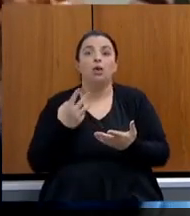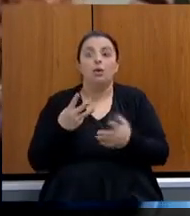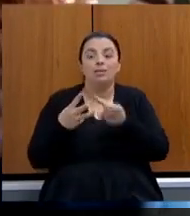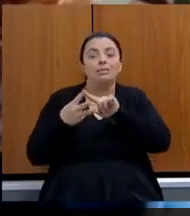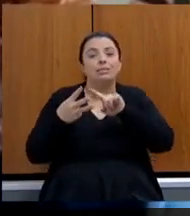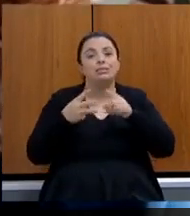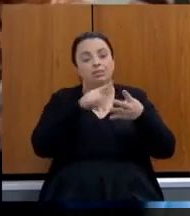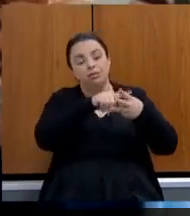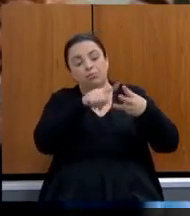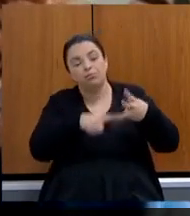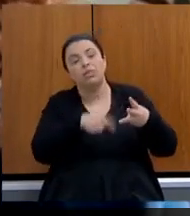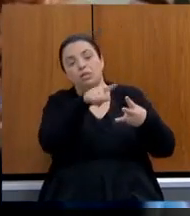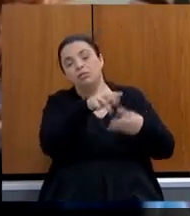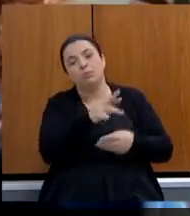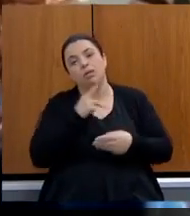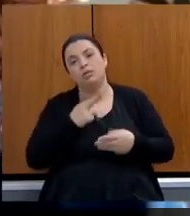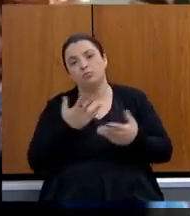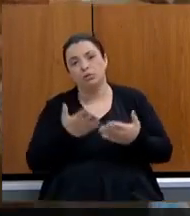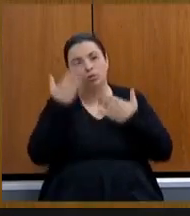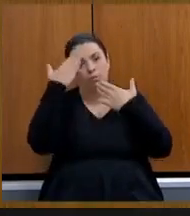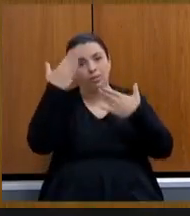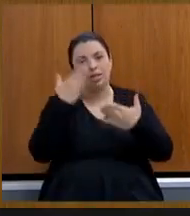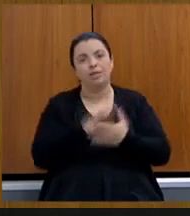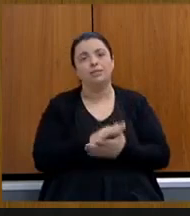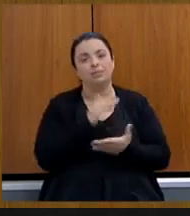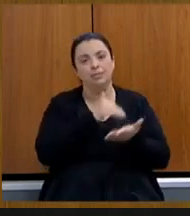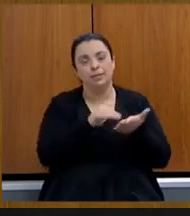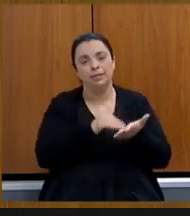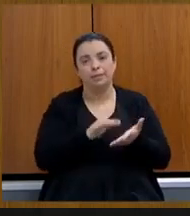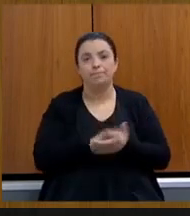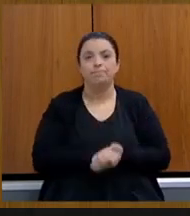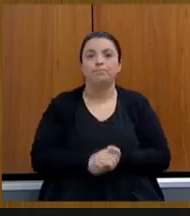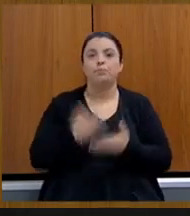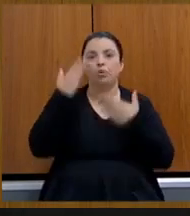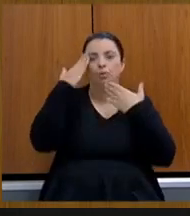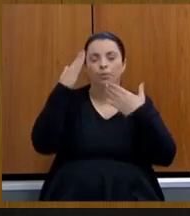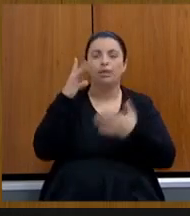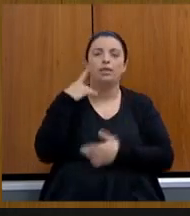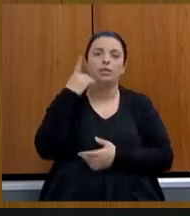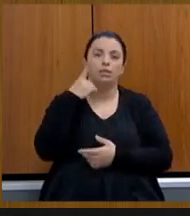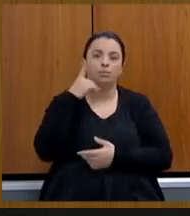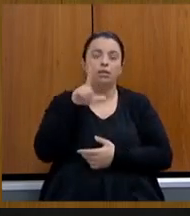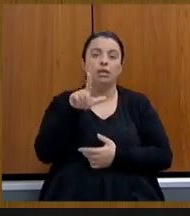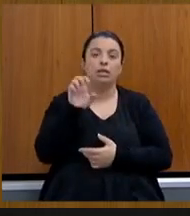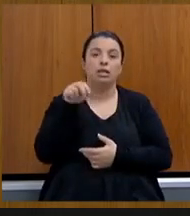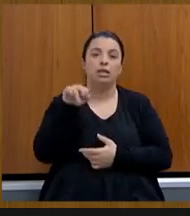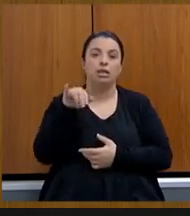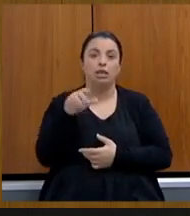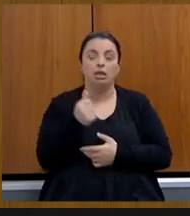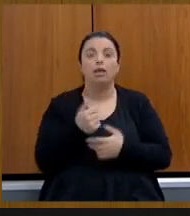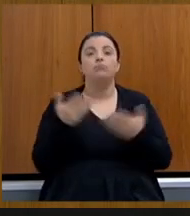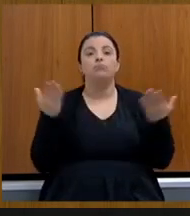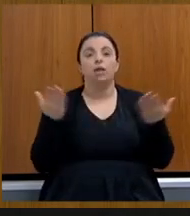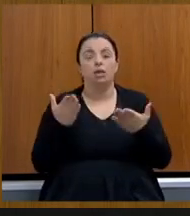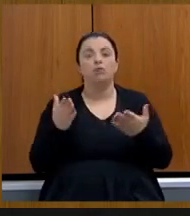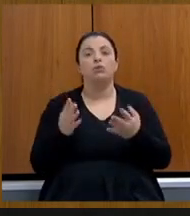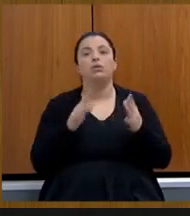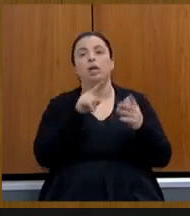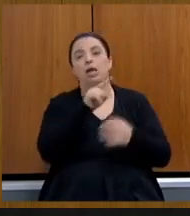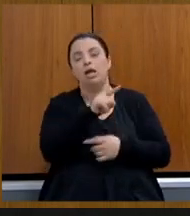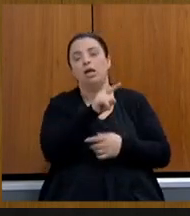secretário Muito obrigado bom obrigada deputada Leninha passo para as considerações